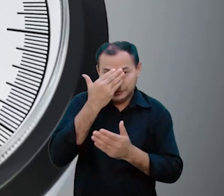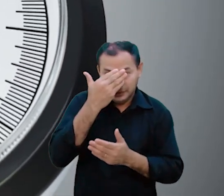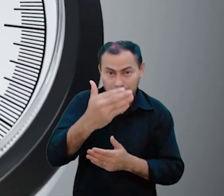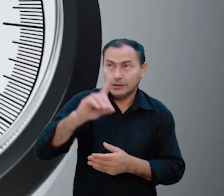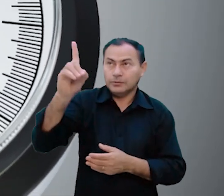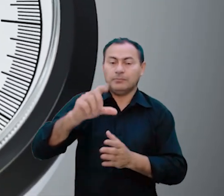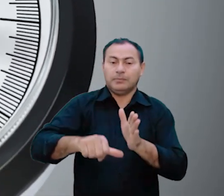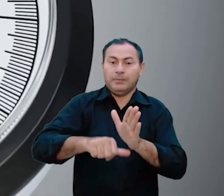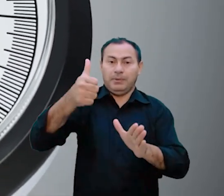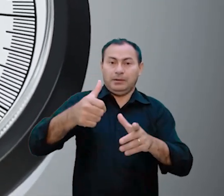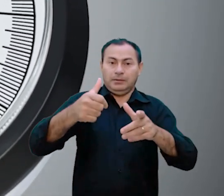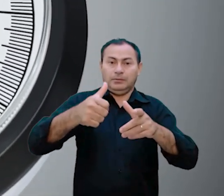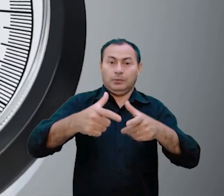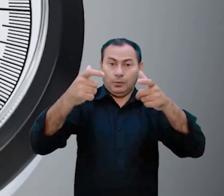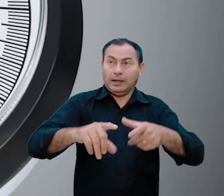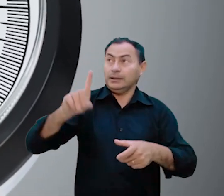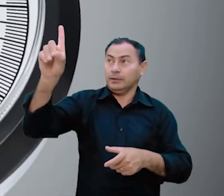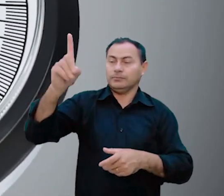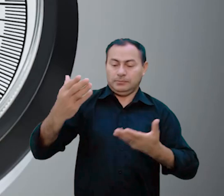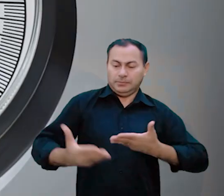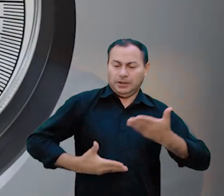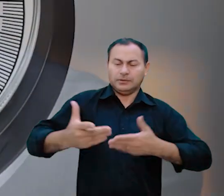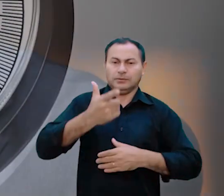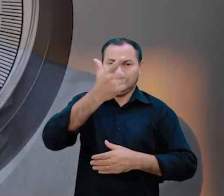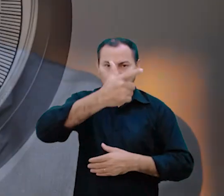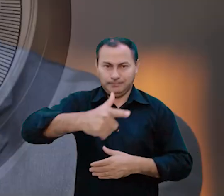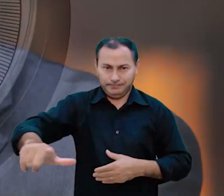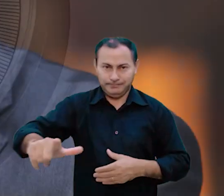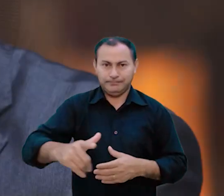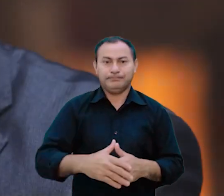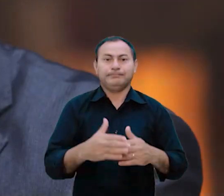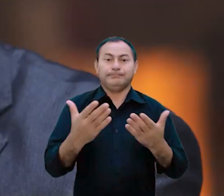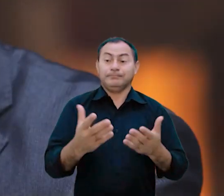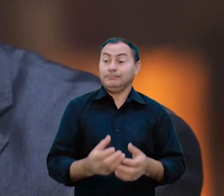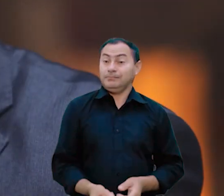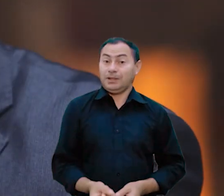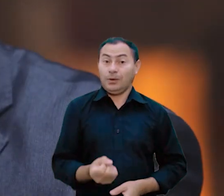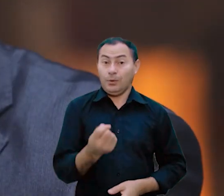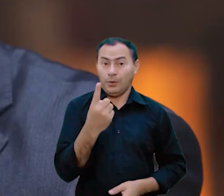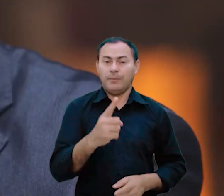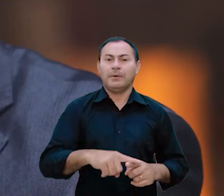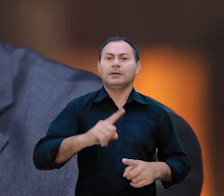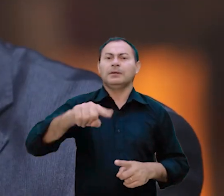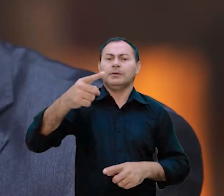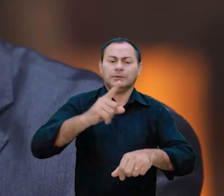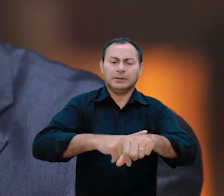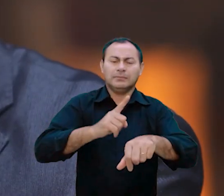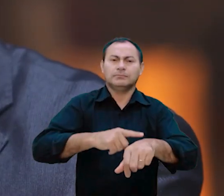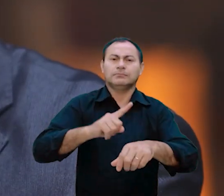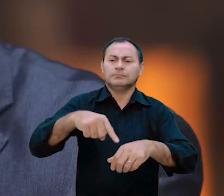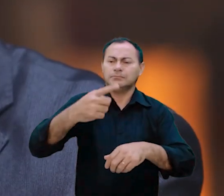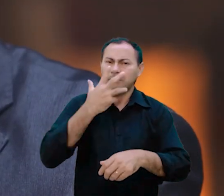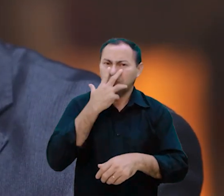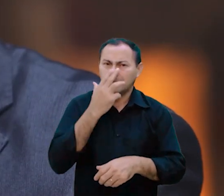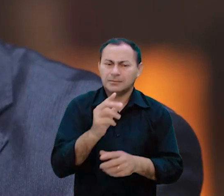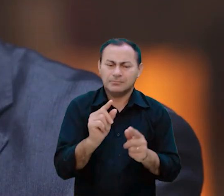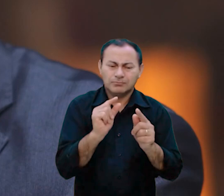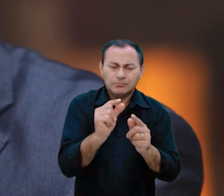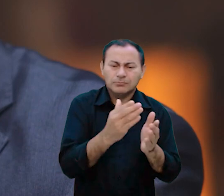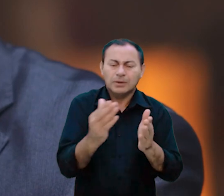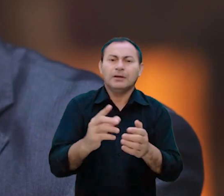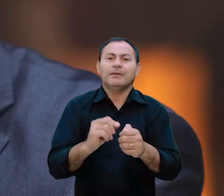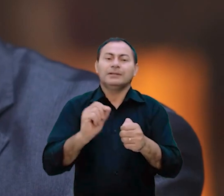Deus, colocavam-no em primeiro lugar em suas vidas e o serviam outra vez. É impressionante, mas após um período de tempo que